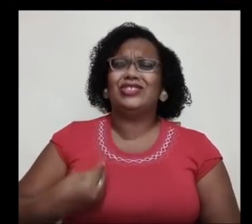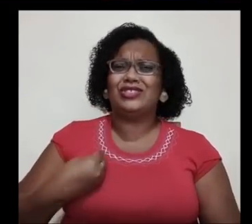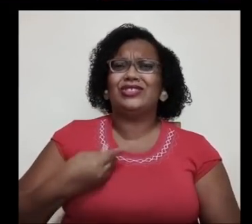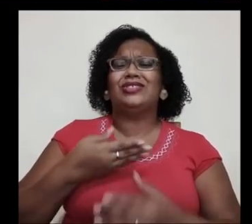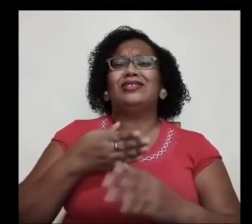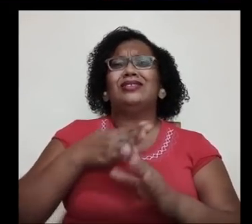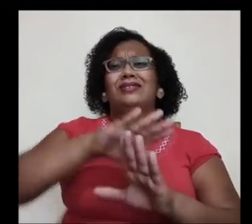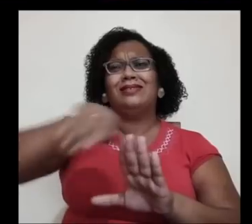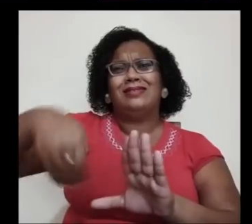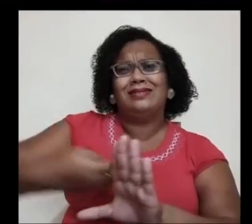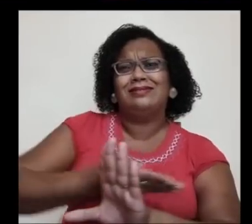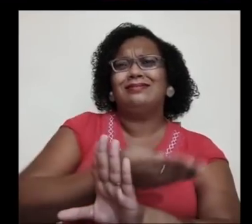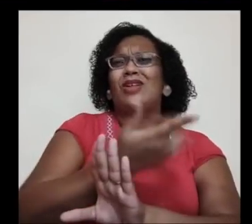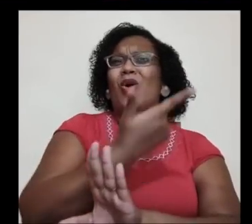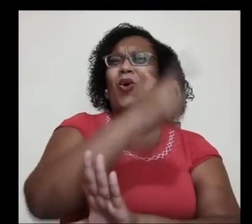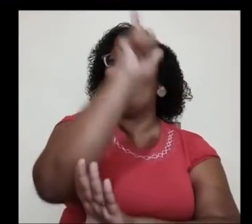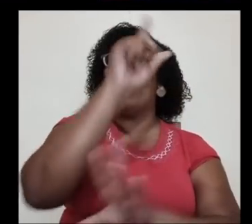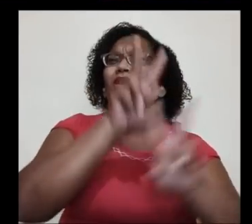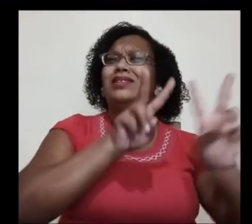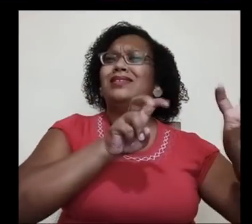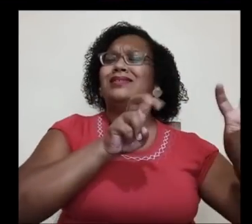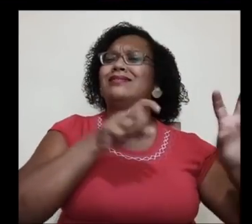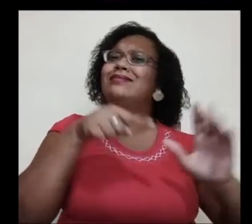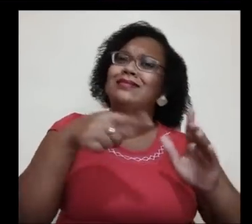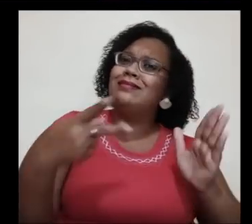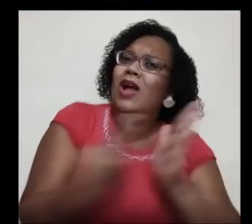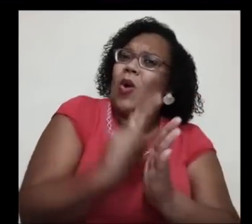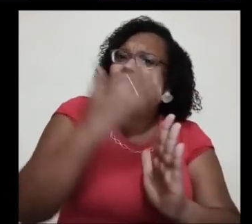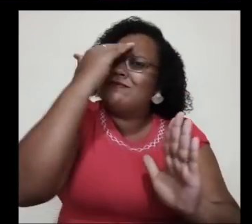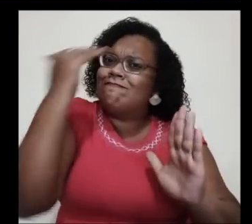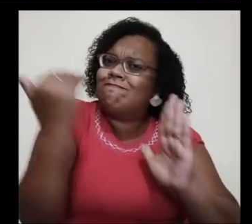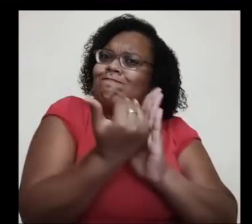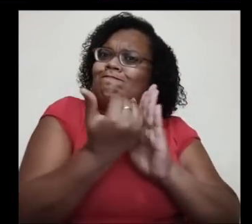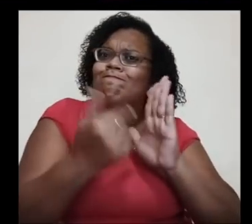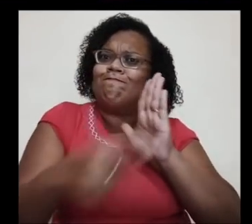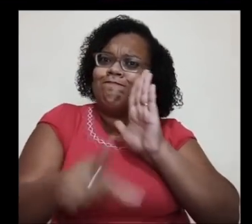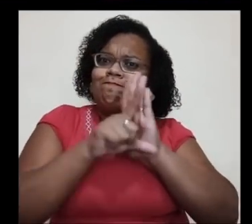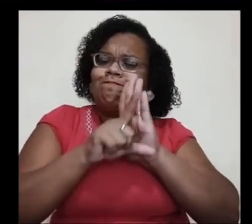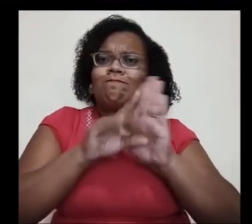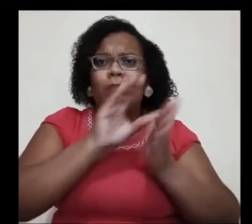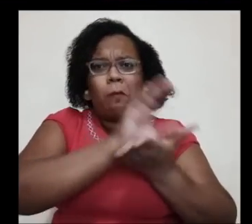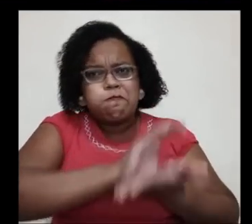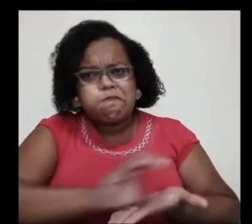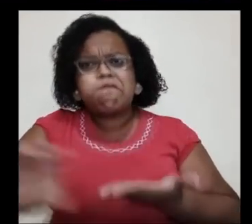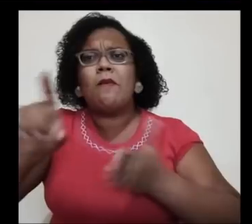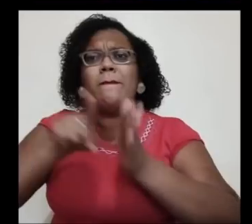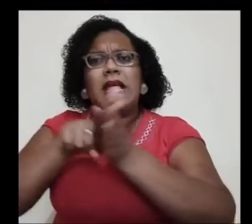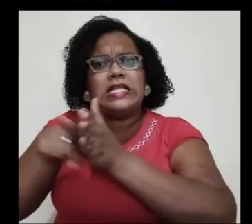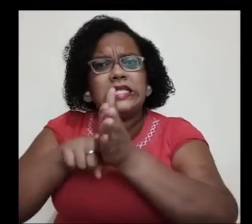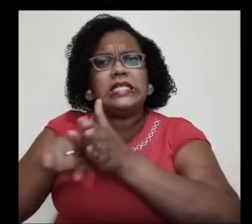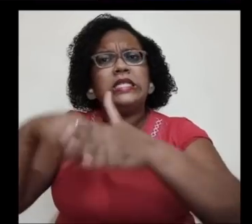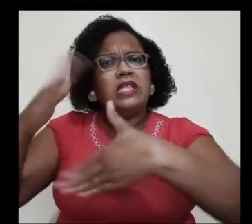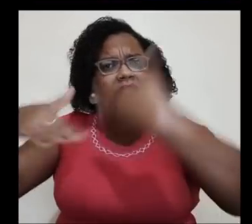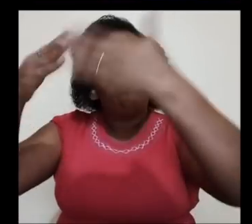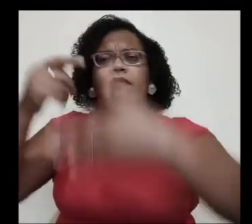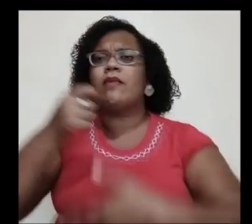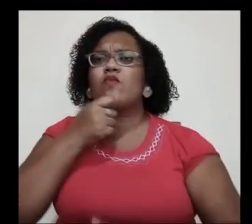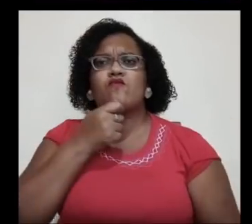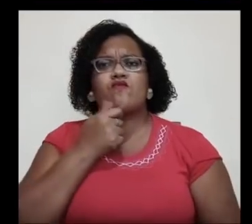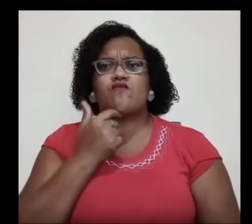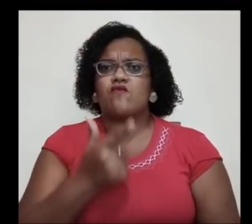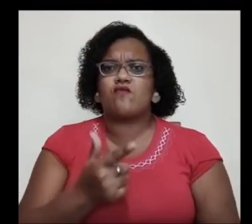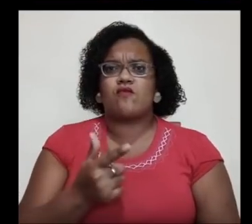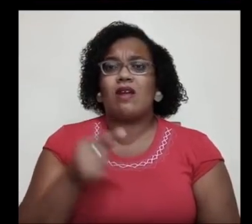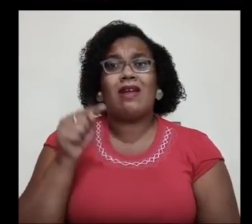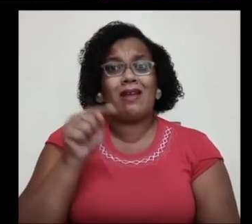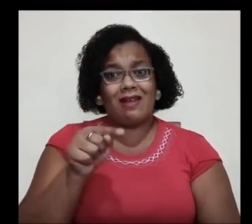recursos para pesquisa e desenvolvimento. Esses recursos são fundamentais para as empresas, pequenas e médias empresas, para a subvenção econômica que nos